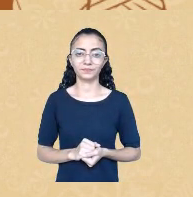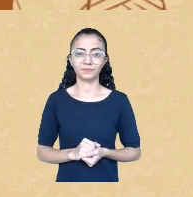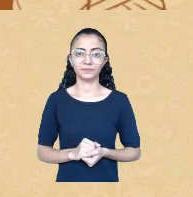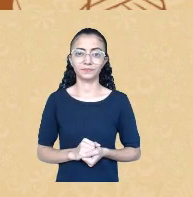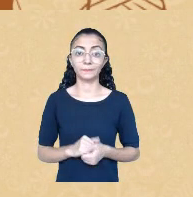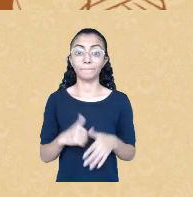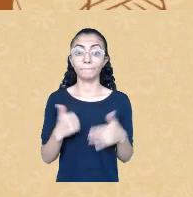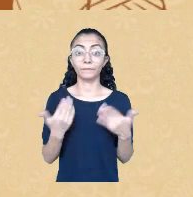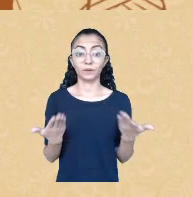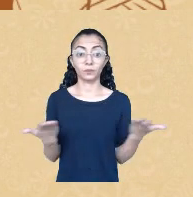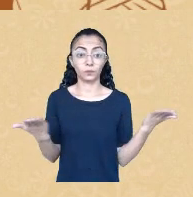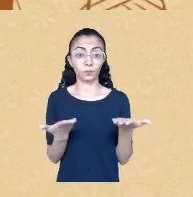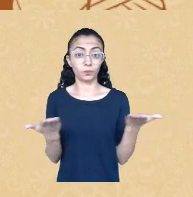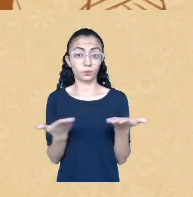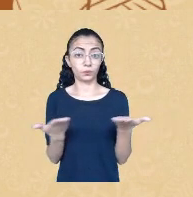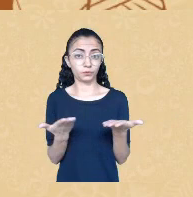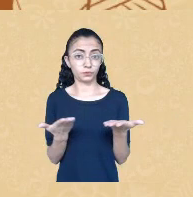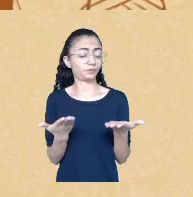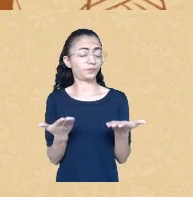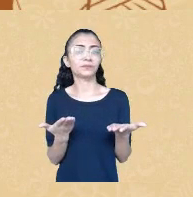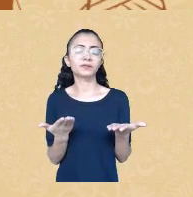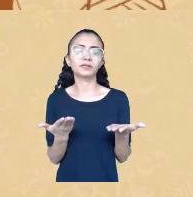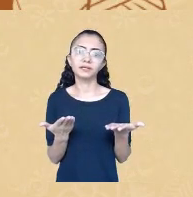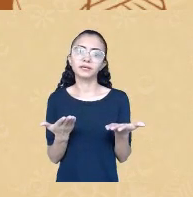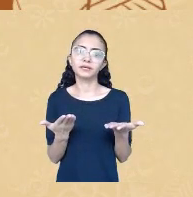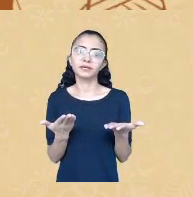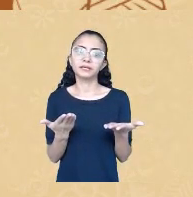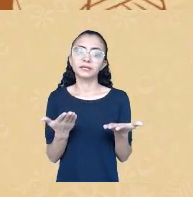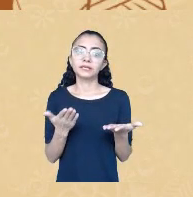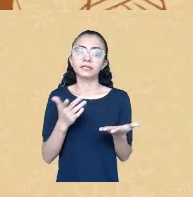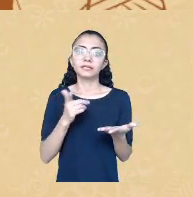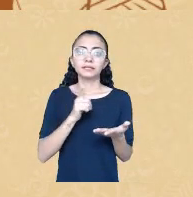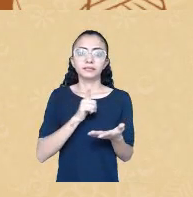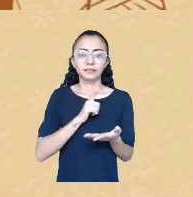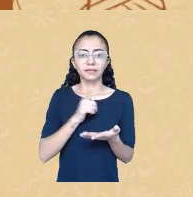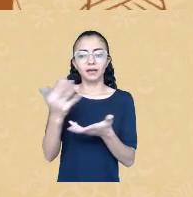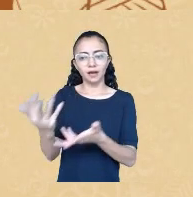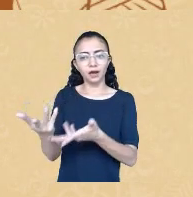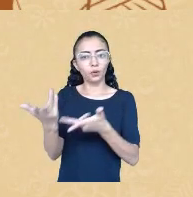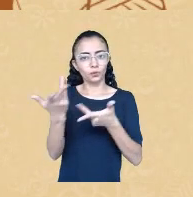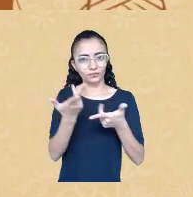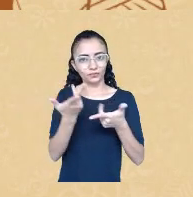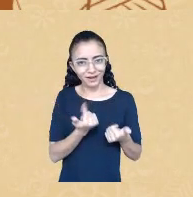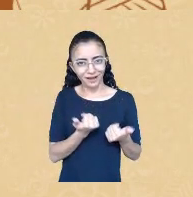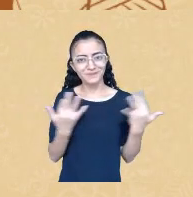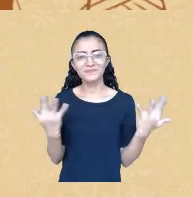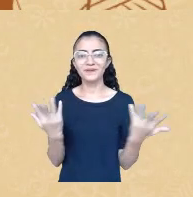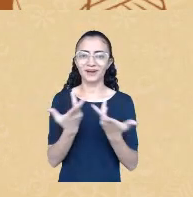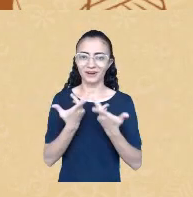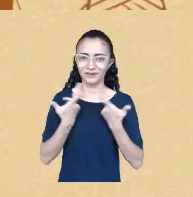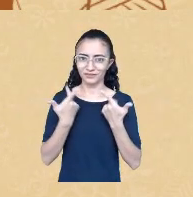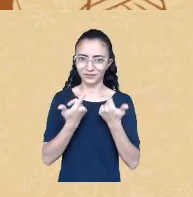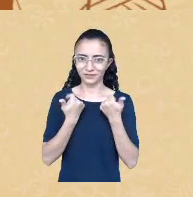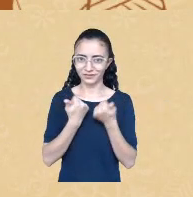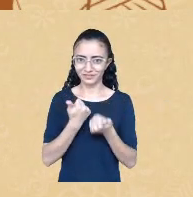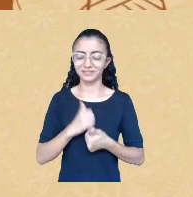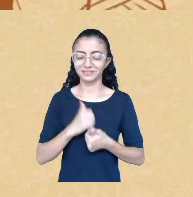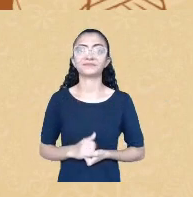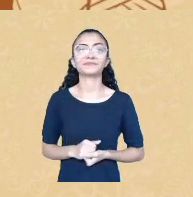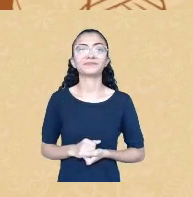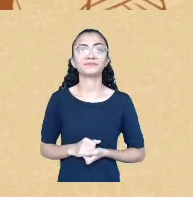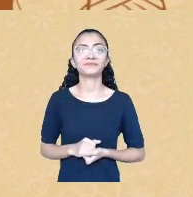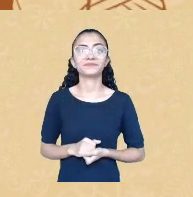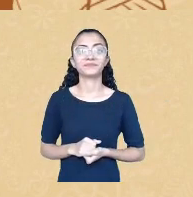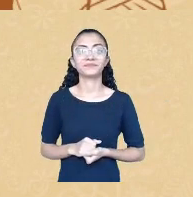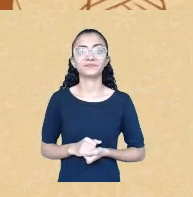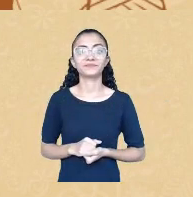hoje nós temos essa convidada ilustre, que além de estar, de